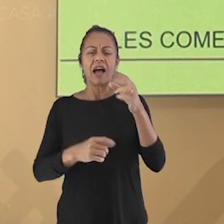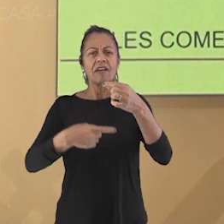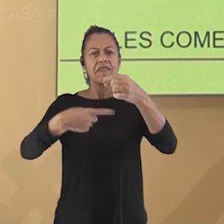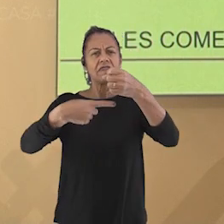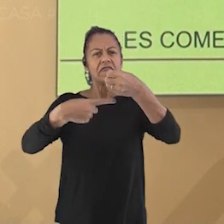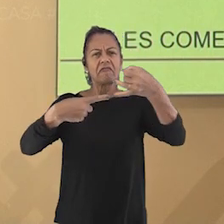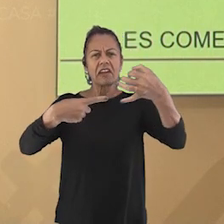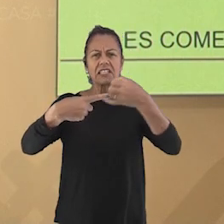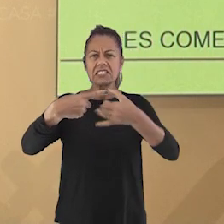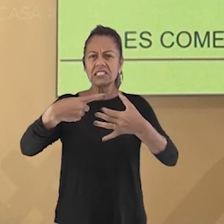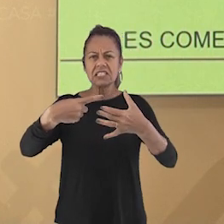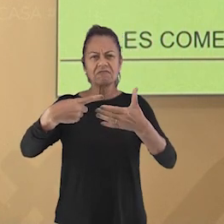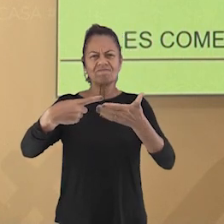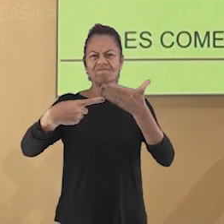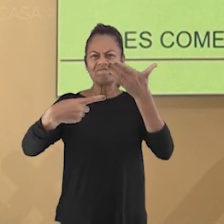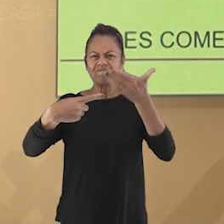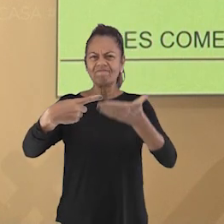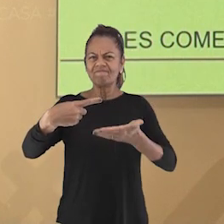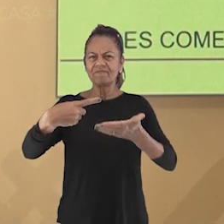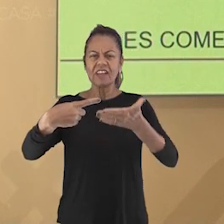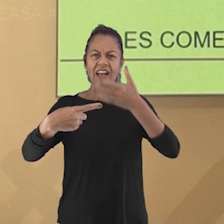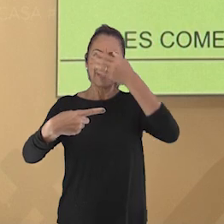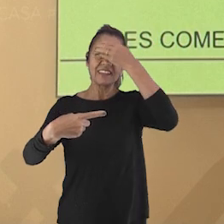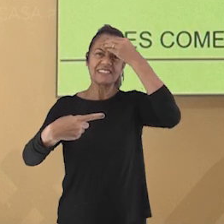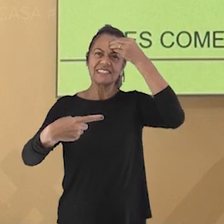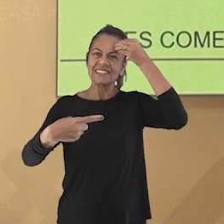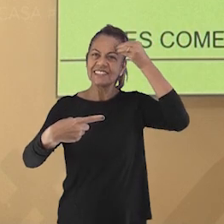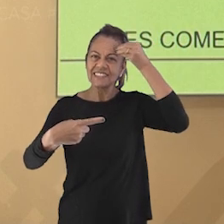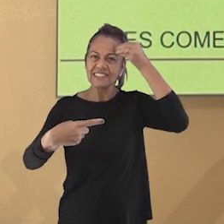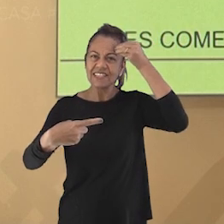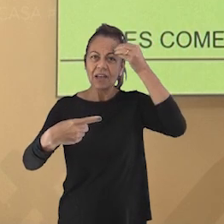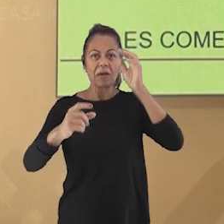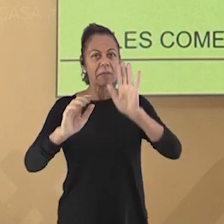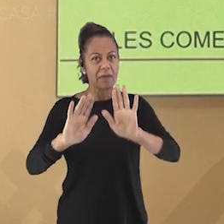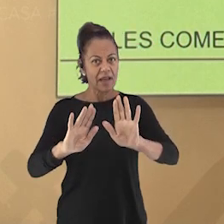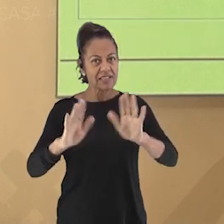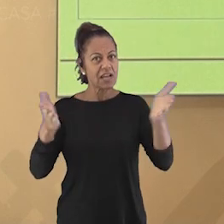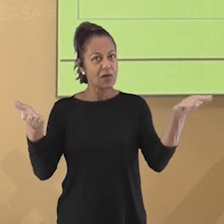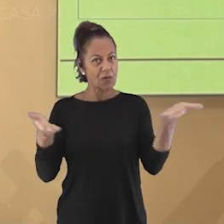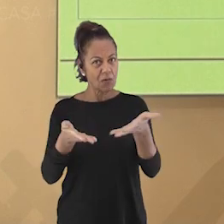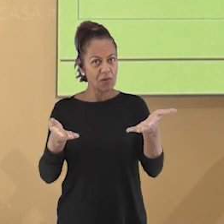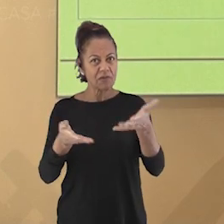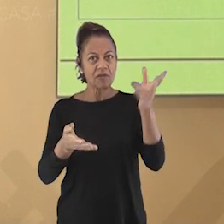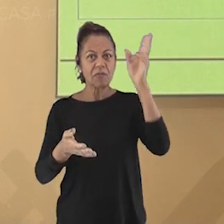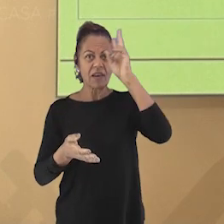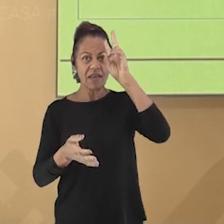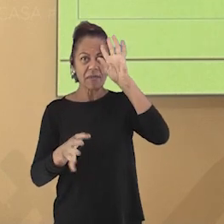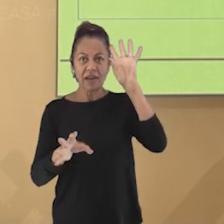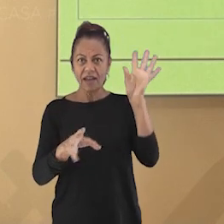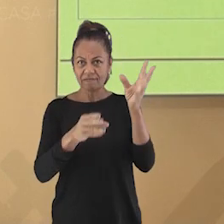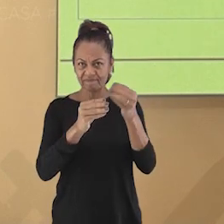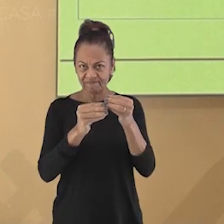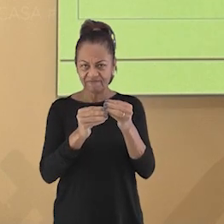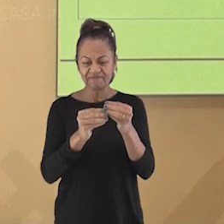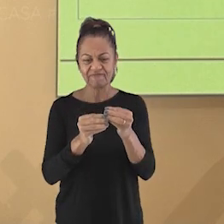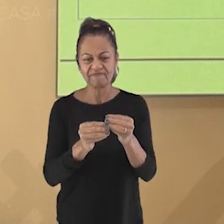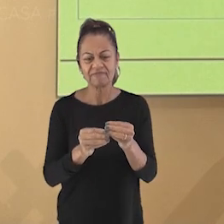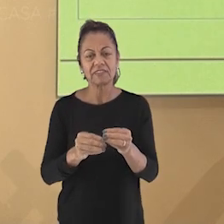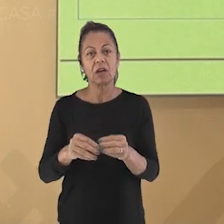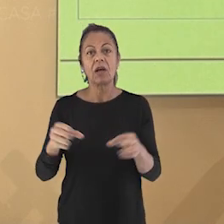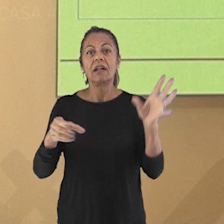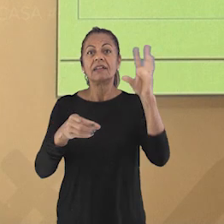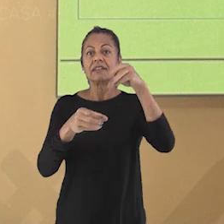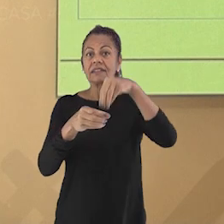Então, deixa eu te ajudar a relembrar ou a aprender o que é uma fração. Em matemática,